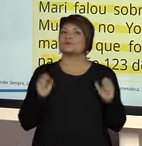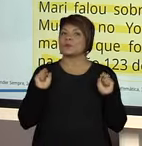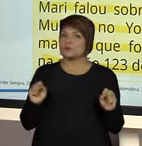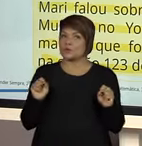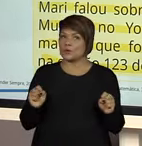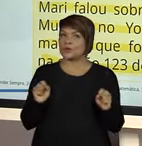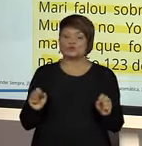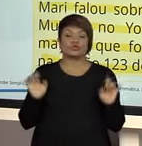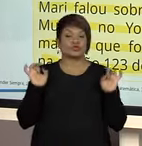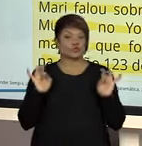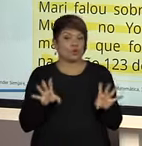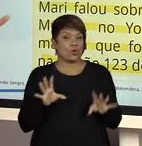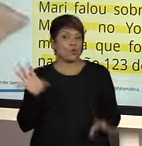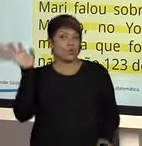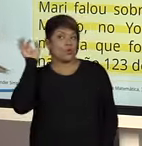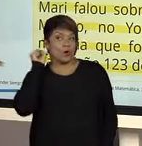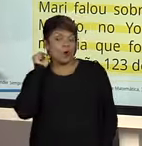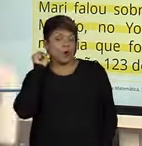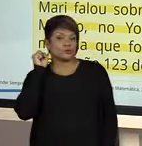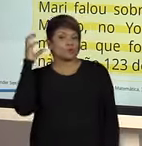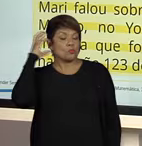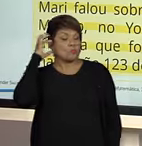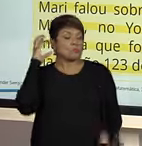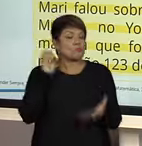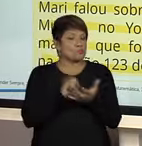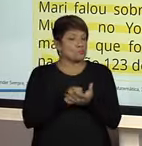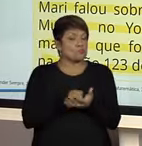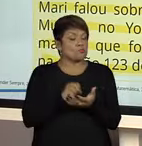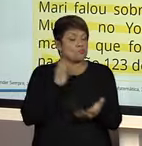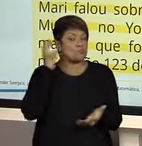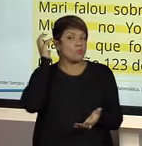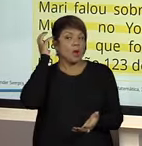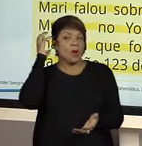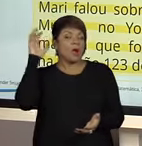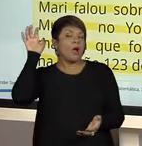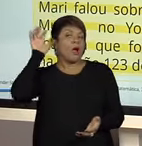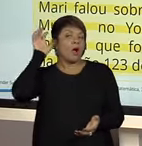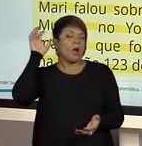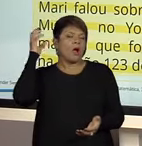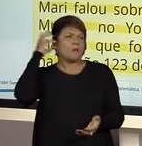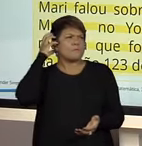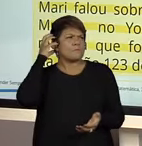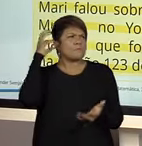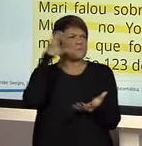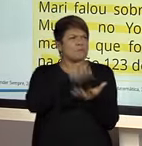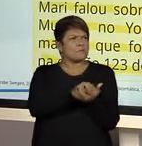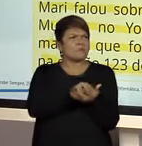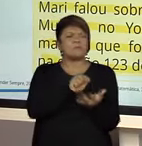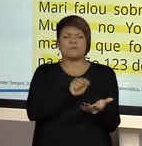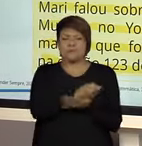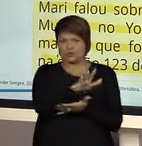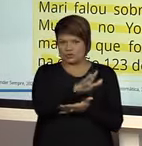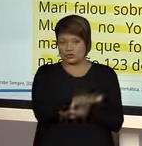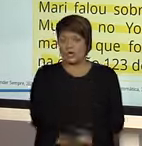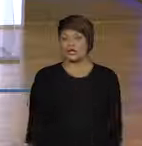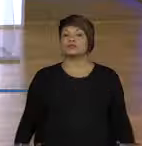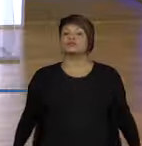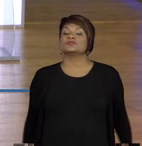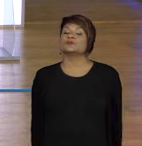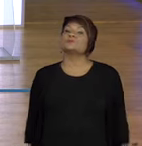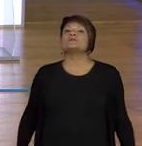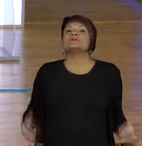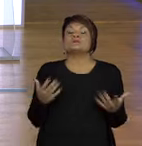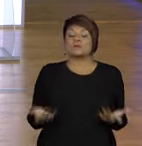ser só o áudio num podcast. Então, quer dizer, tem um monte de lugar para ter entrevista aí. Isso. Essa daqui